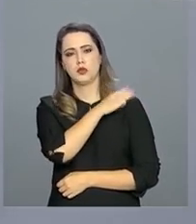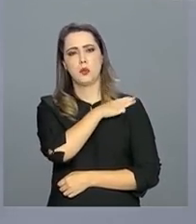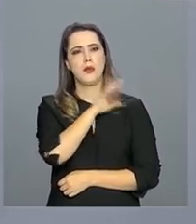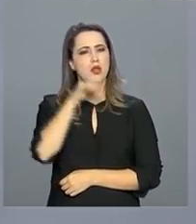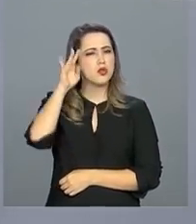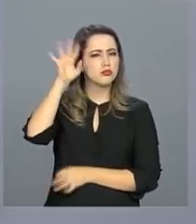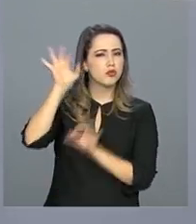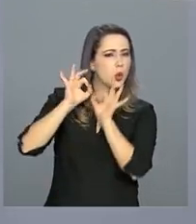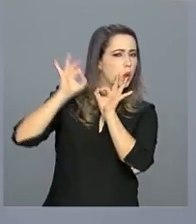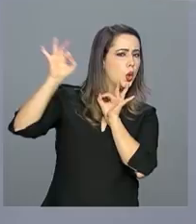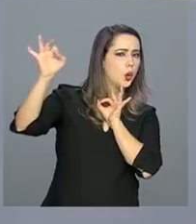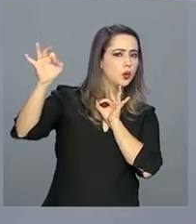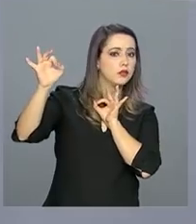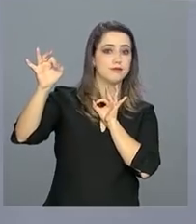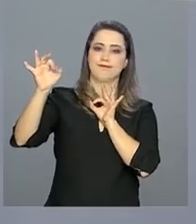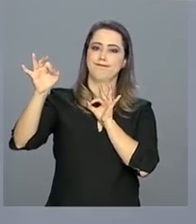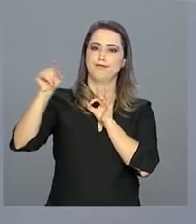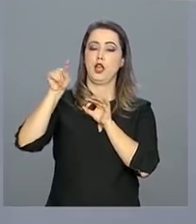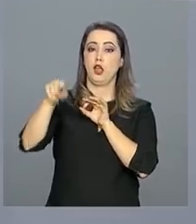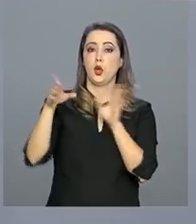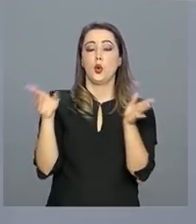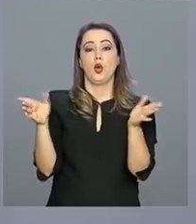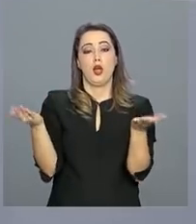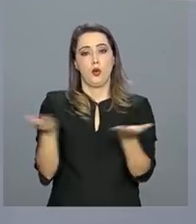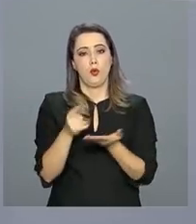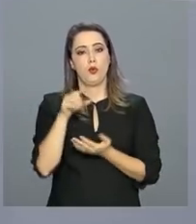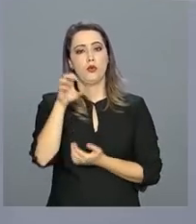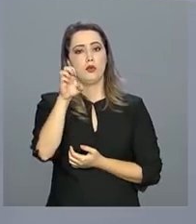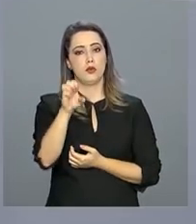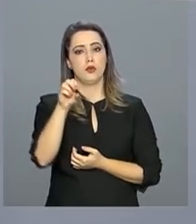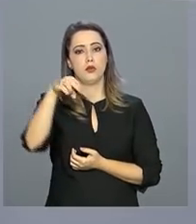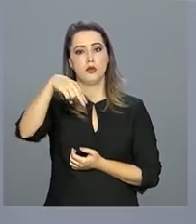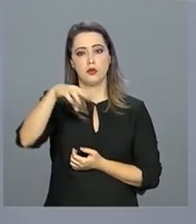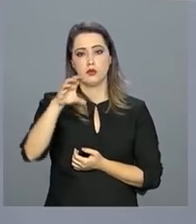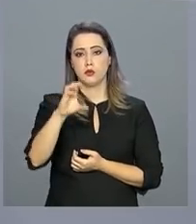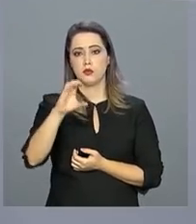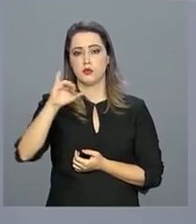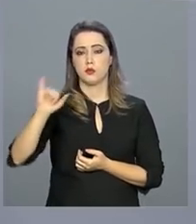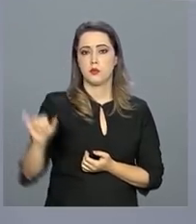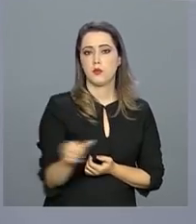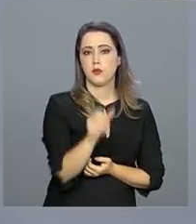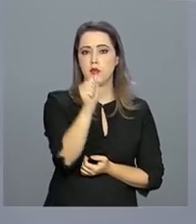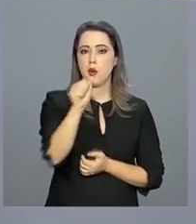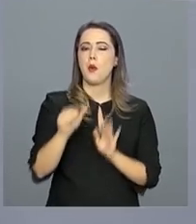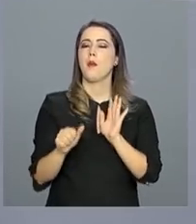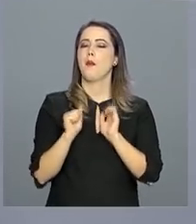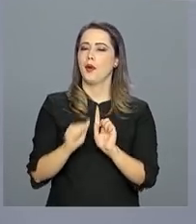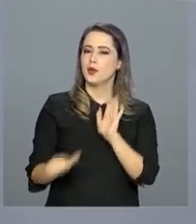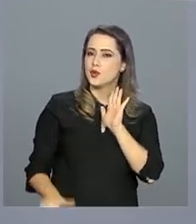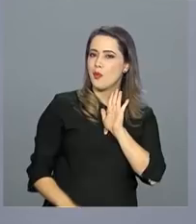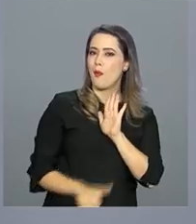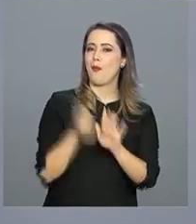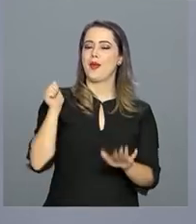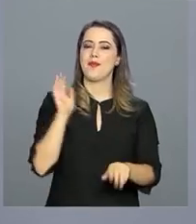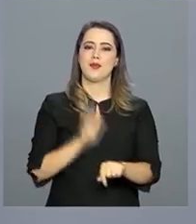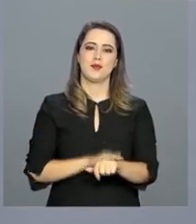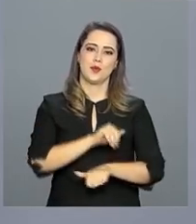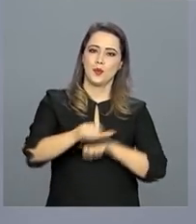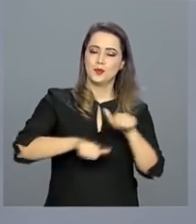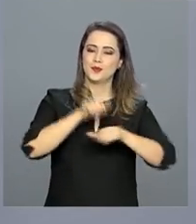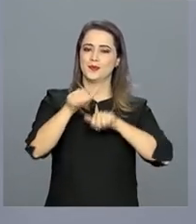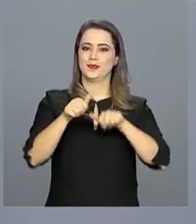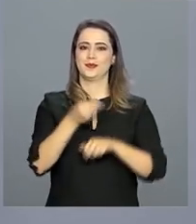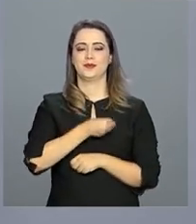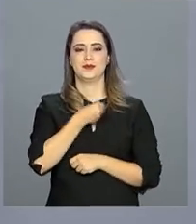distante o exame nacional para certificação de competências de jovens e adultos que enseja pode ser o primeiro passo para mudar essa